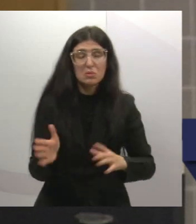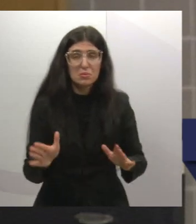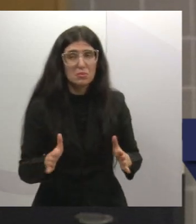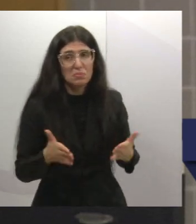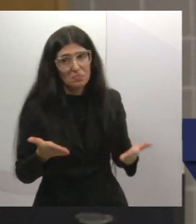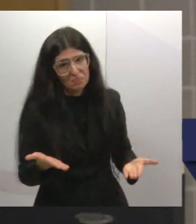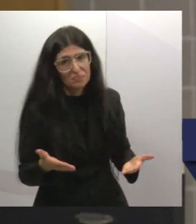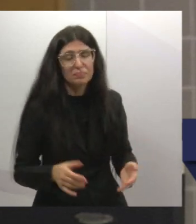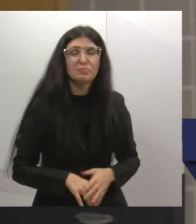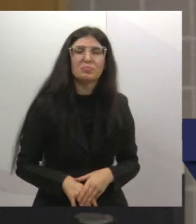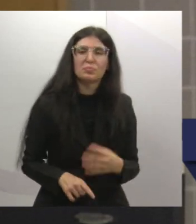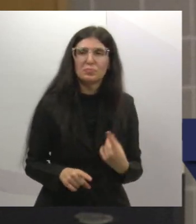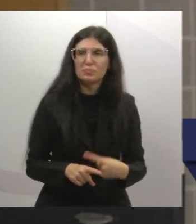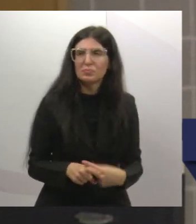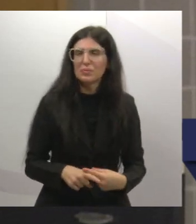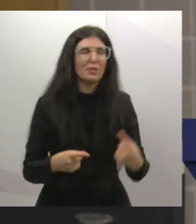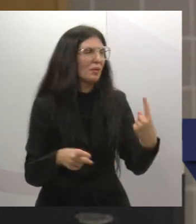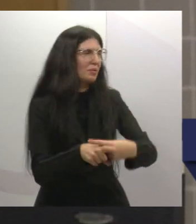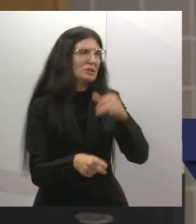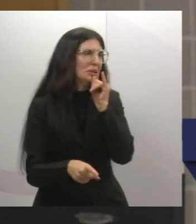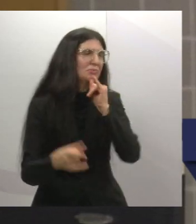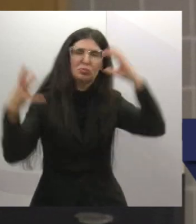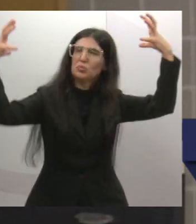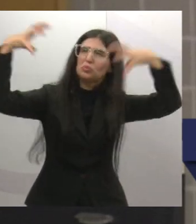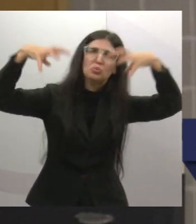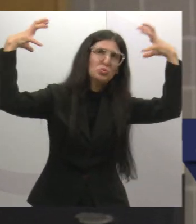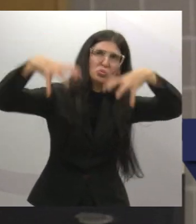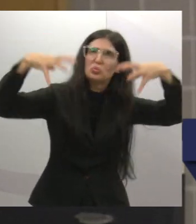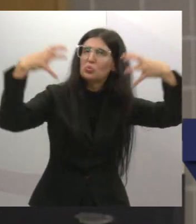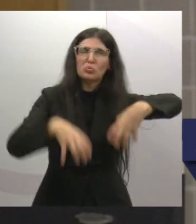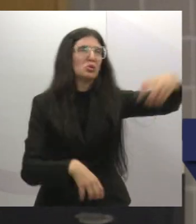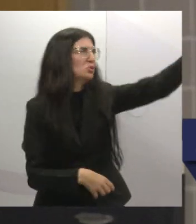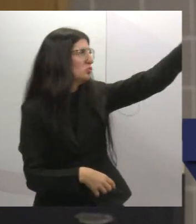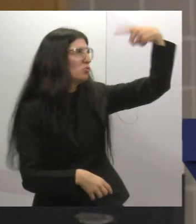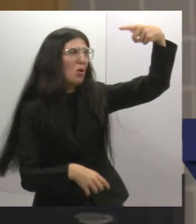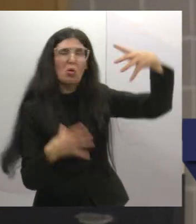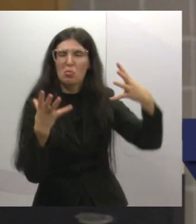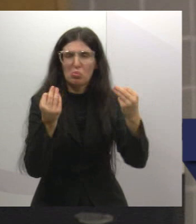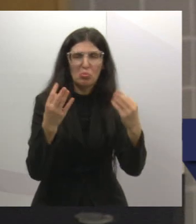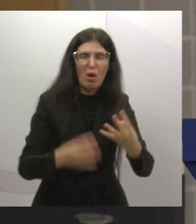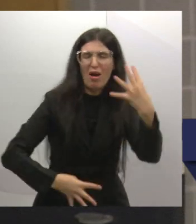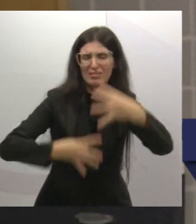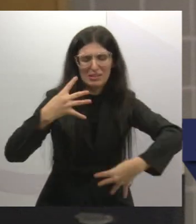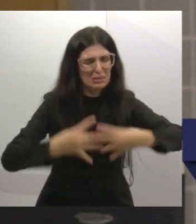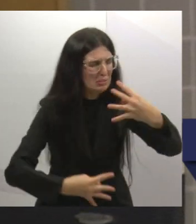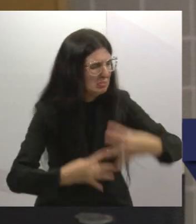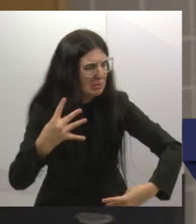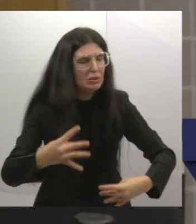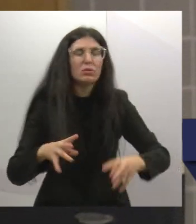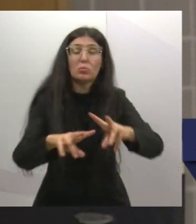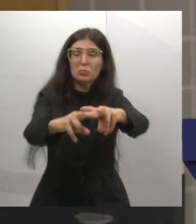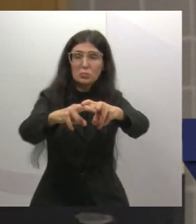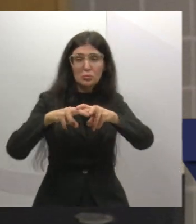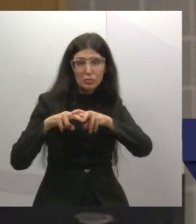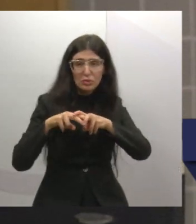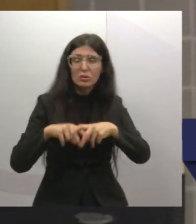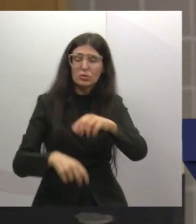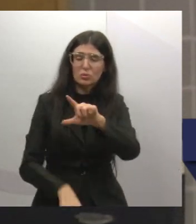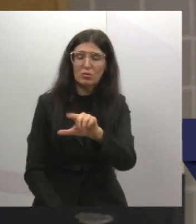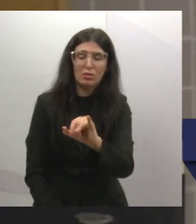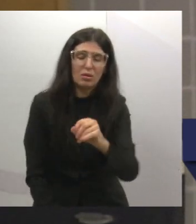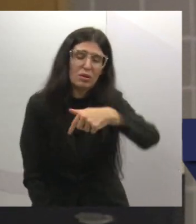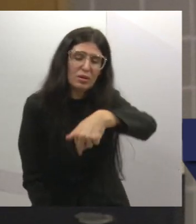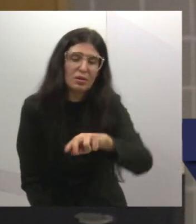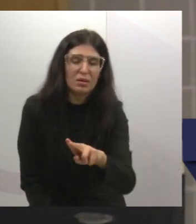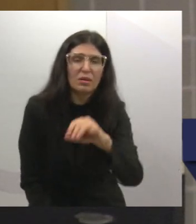de ambiente, né, chuvas ou muito sol, alguma coisa nesse sentido. Então, pegamos o liquidado. Por esse motivo, é um dado